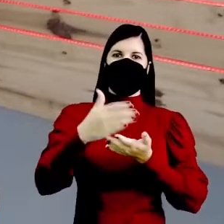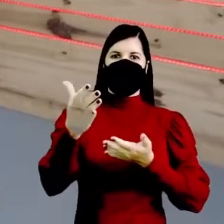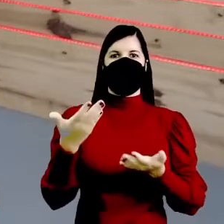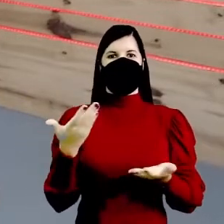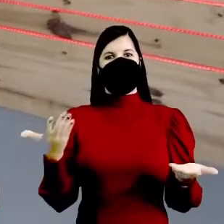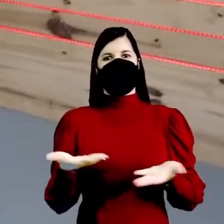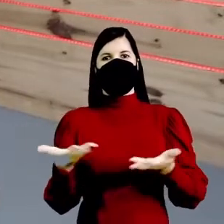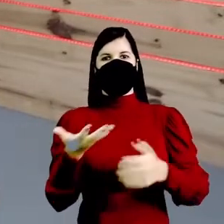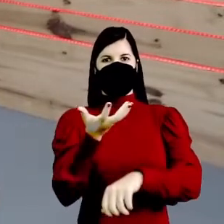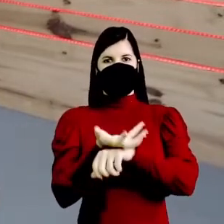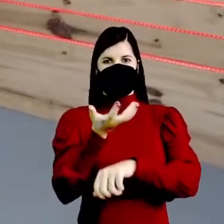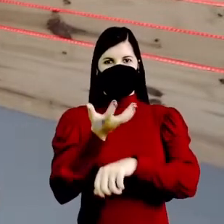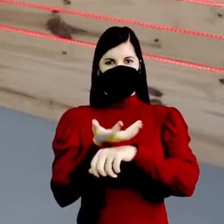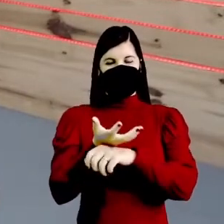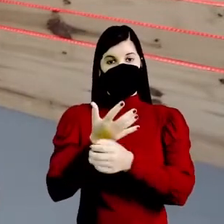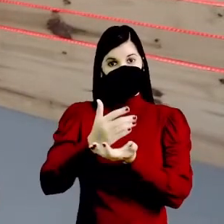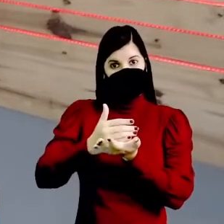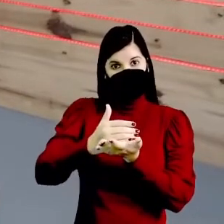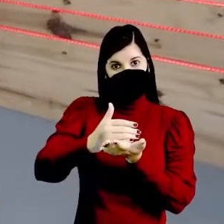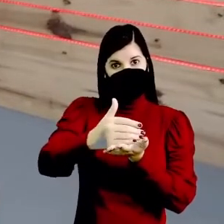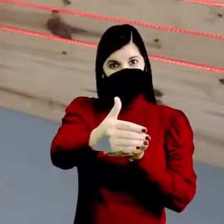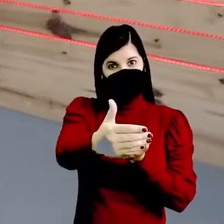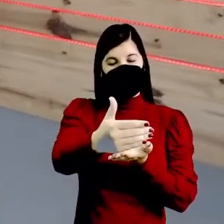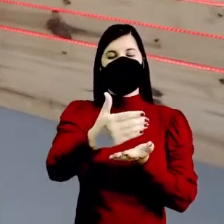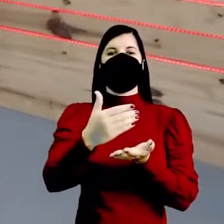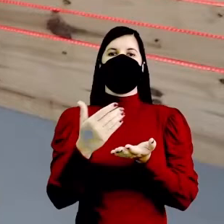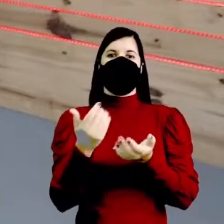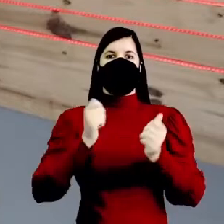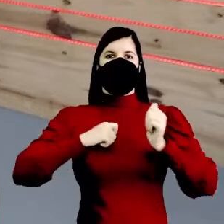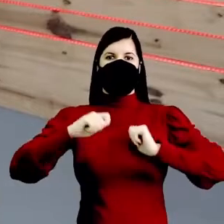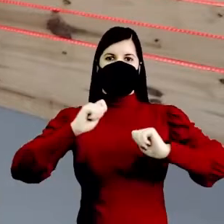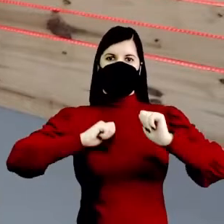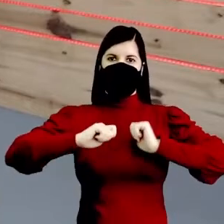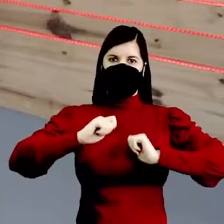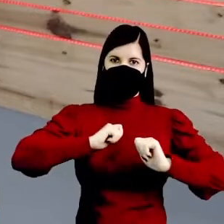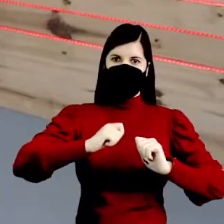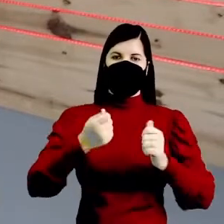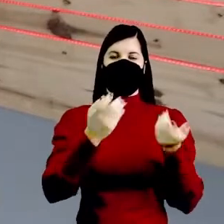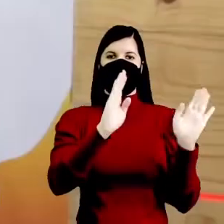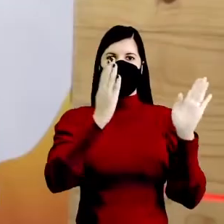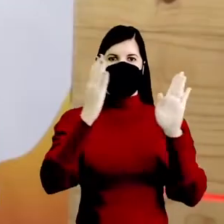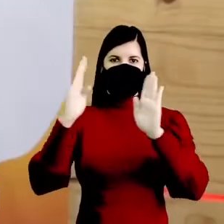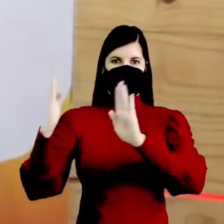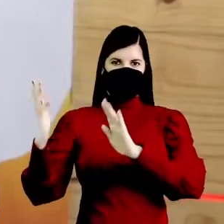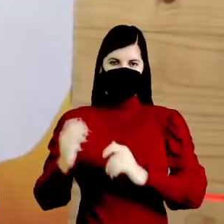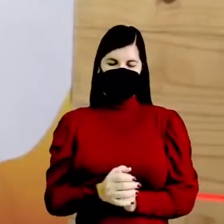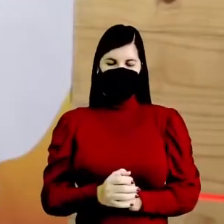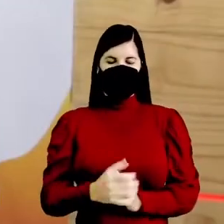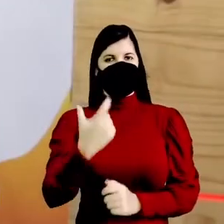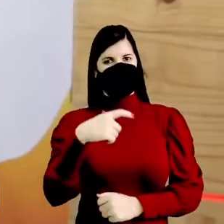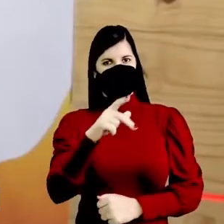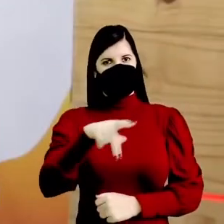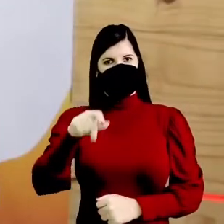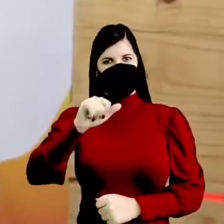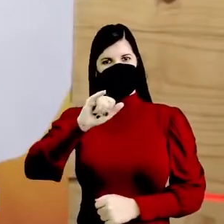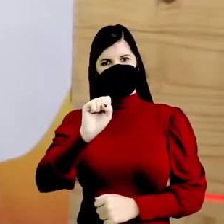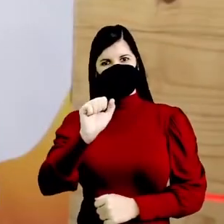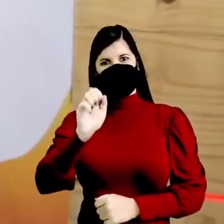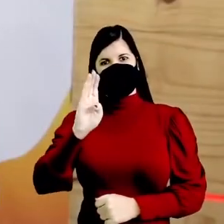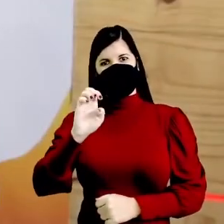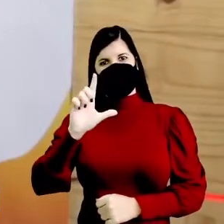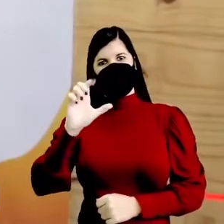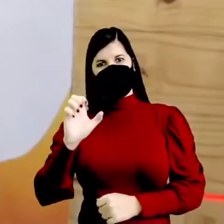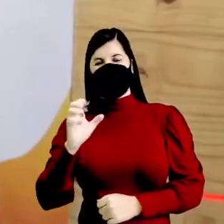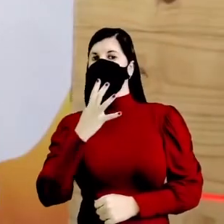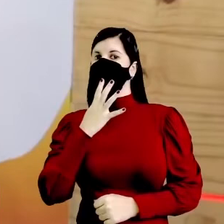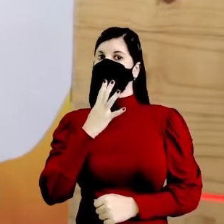começar agora a disciplina Introdução à Administração em Biblioteca. Eu sou a professora Isabelle Domingos. Quem